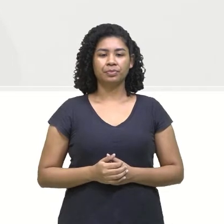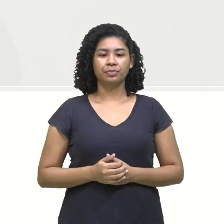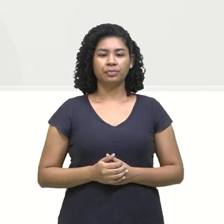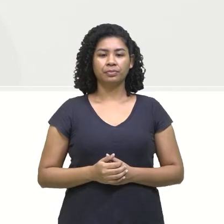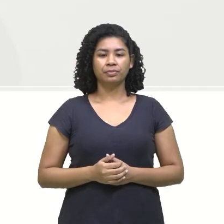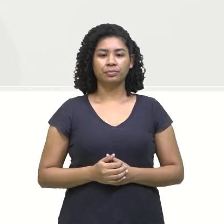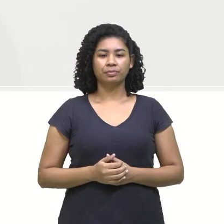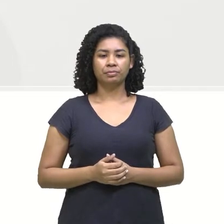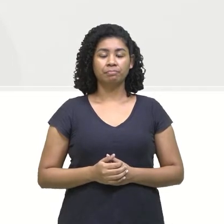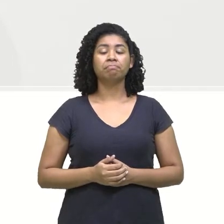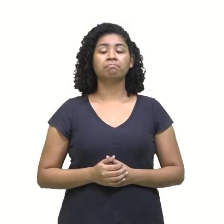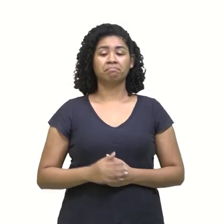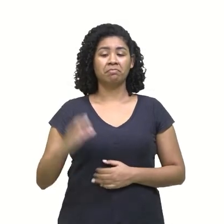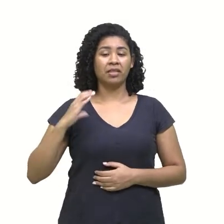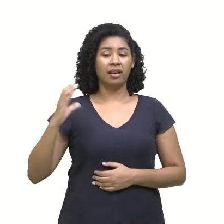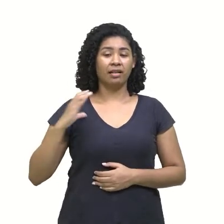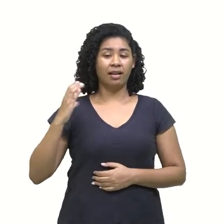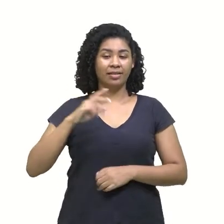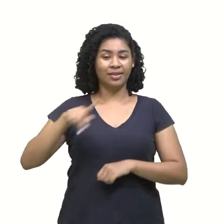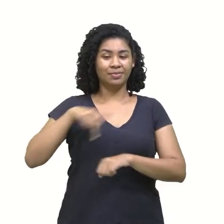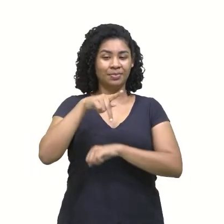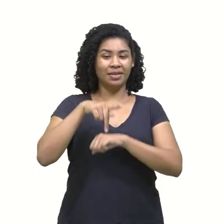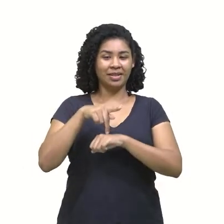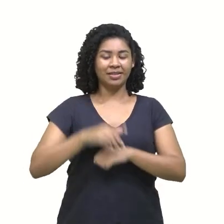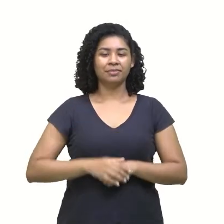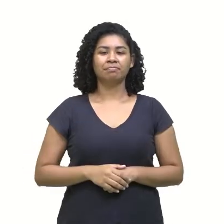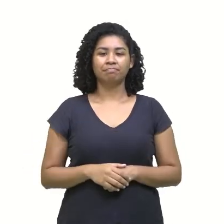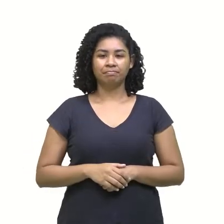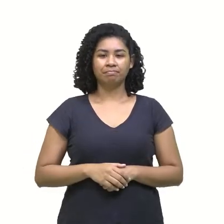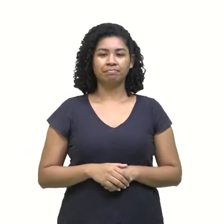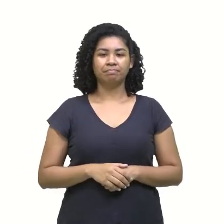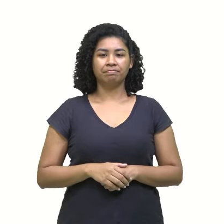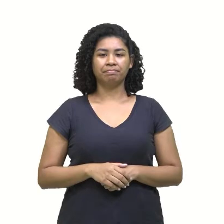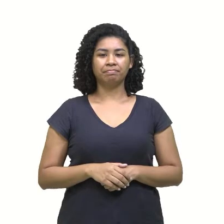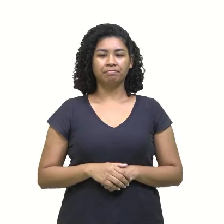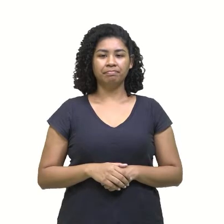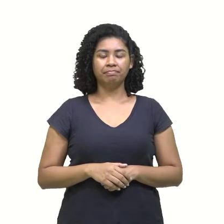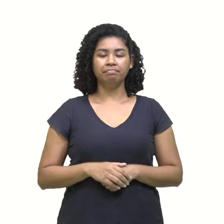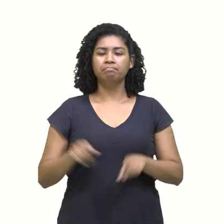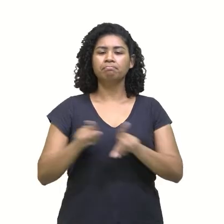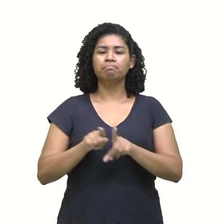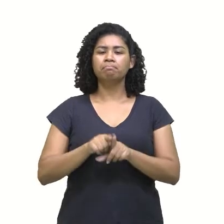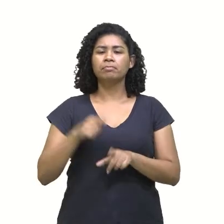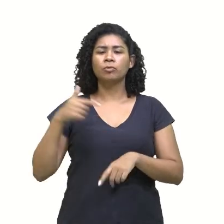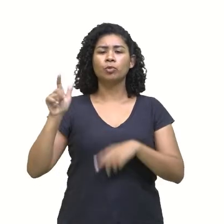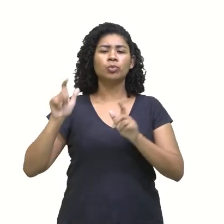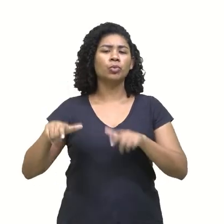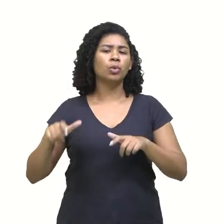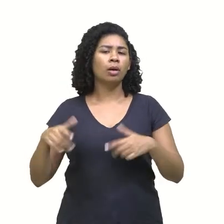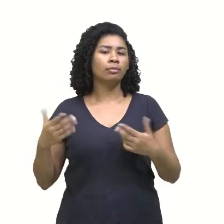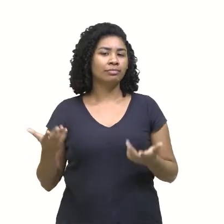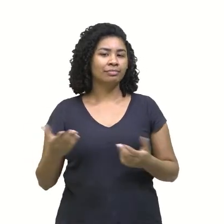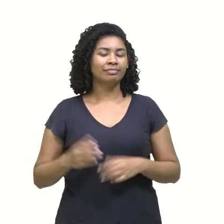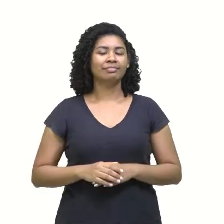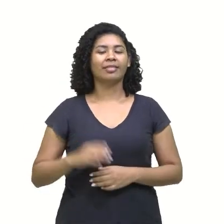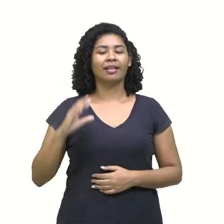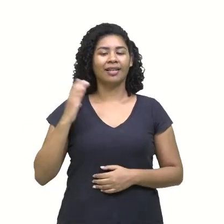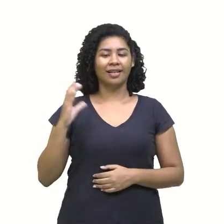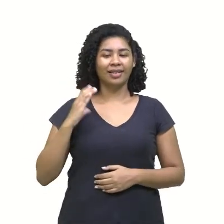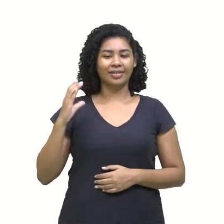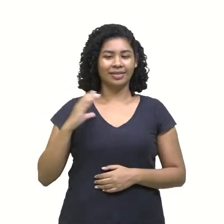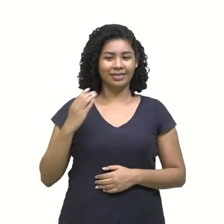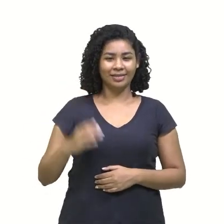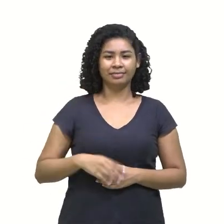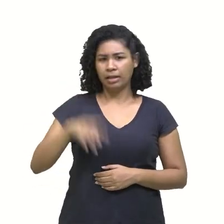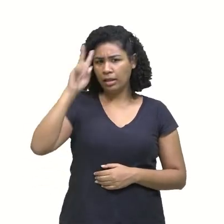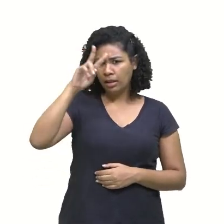Boa parte do Canadá. E também boa parte da onde, gente? Boa parte do Canadá. Confiram aí que